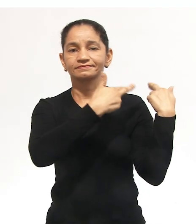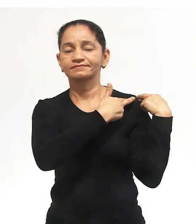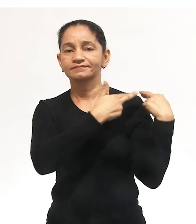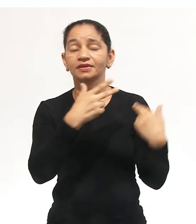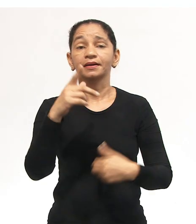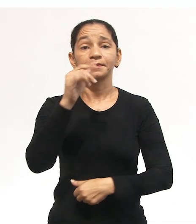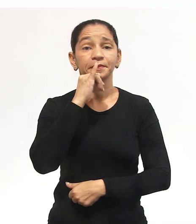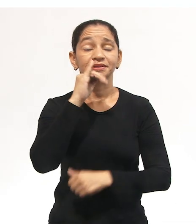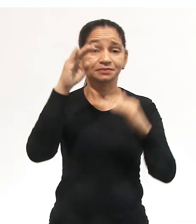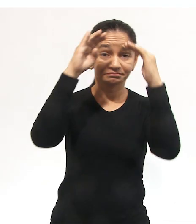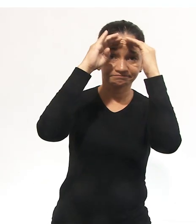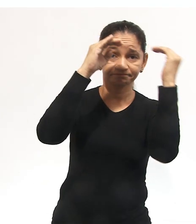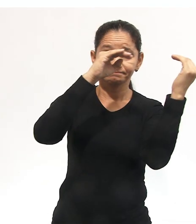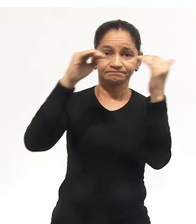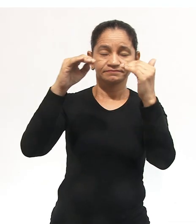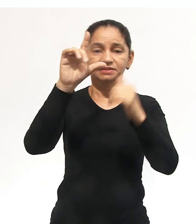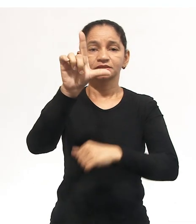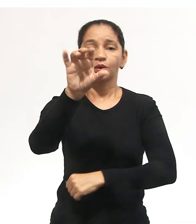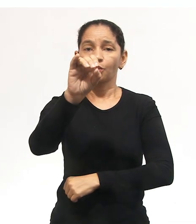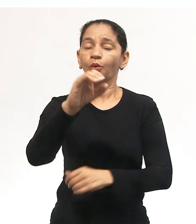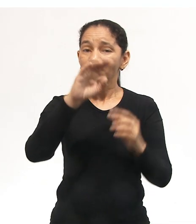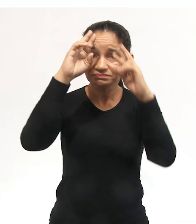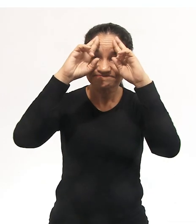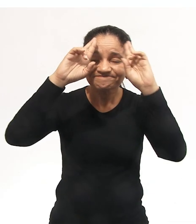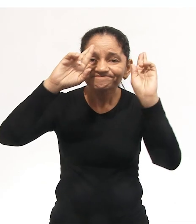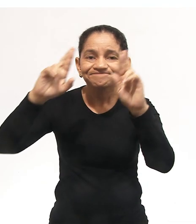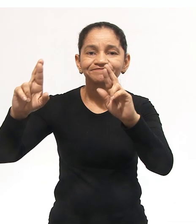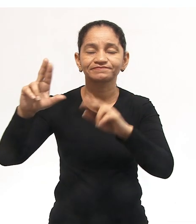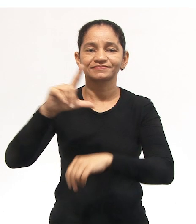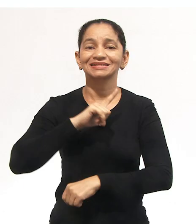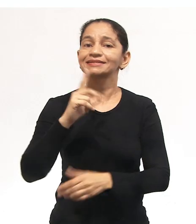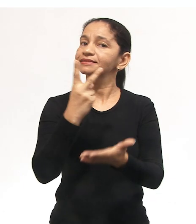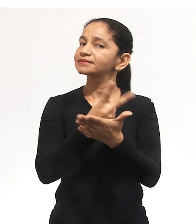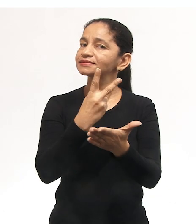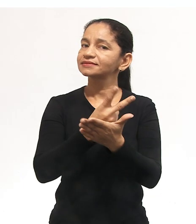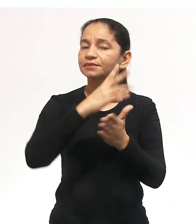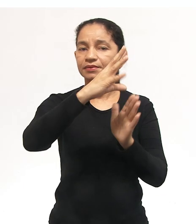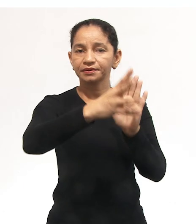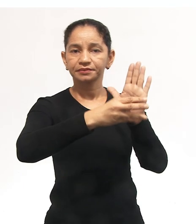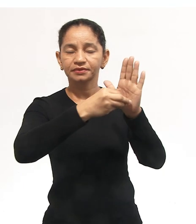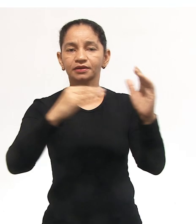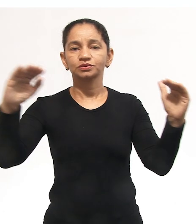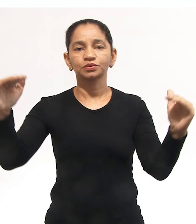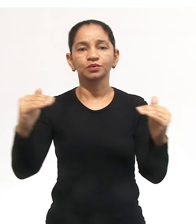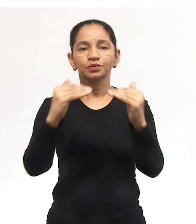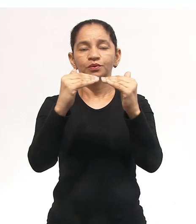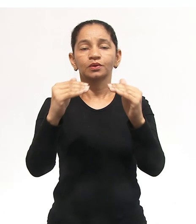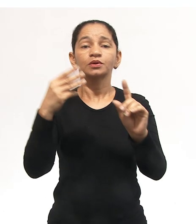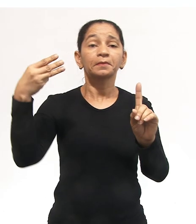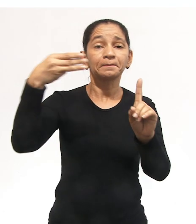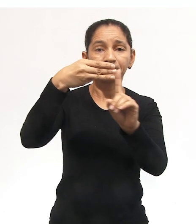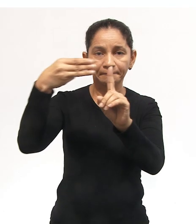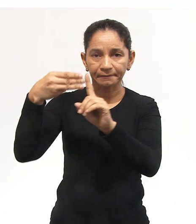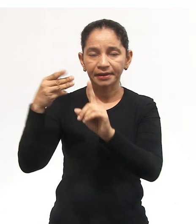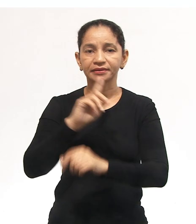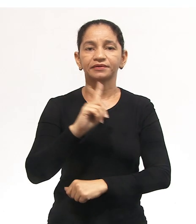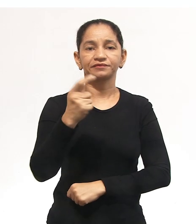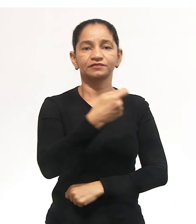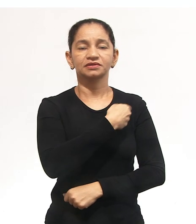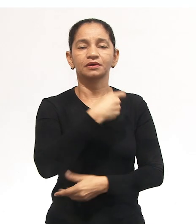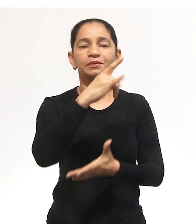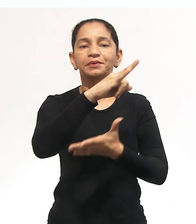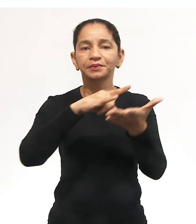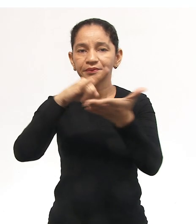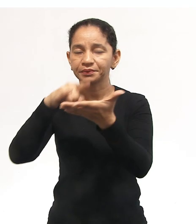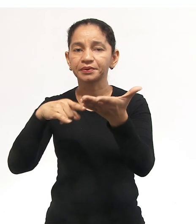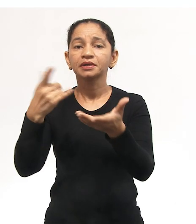a LOA respeite essa compatibilidade. Deve conter anexo da compatibilidade com metas fiscais, documento